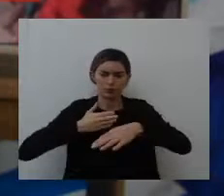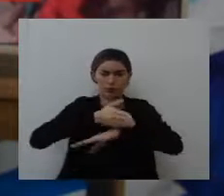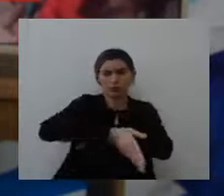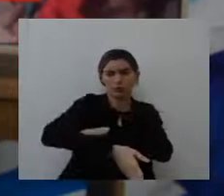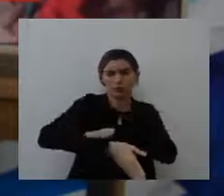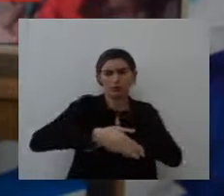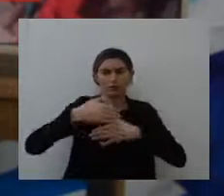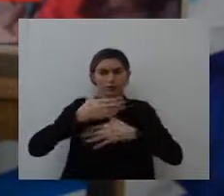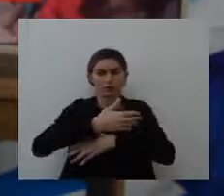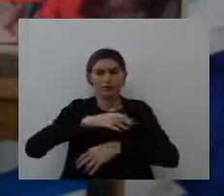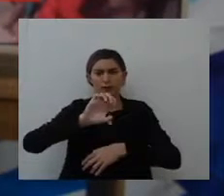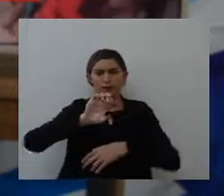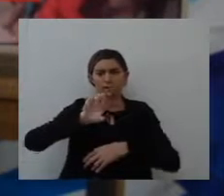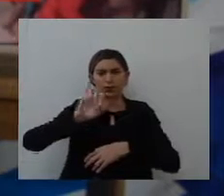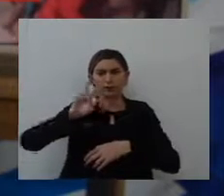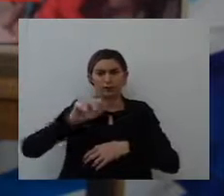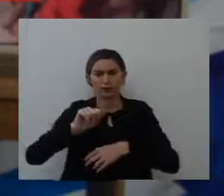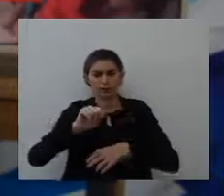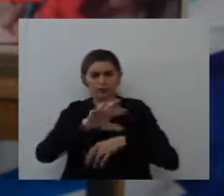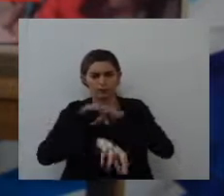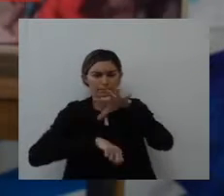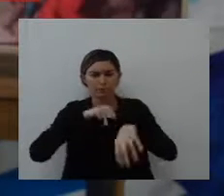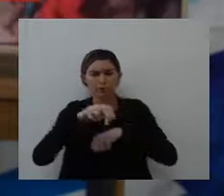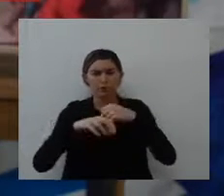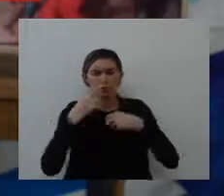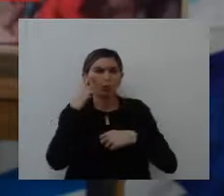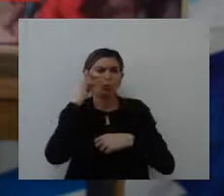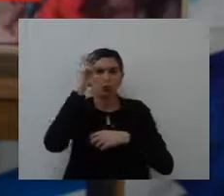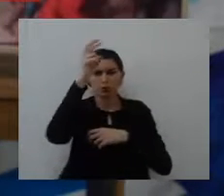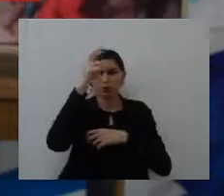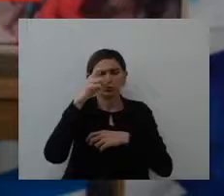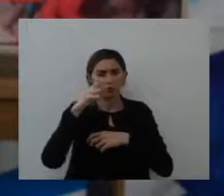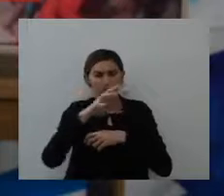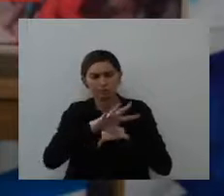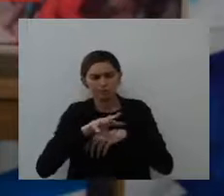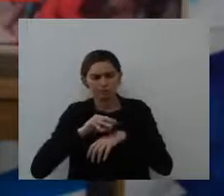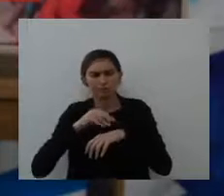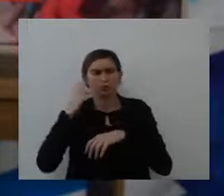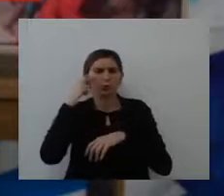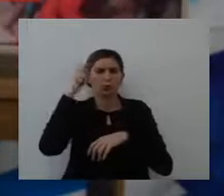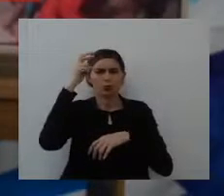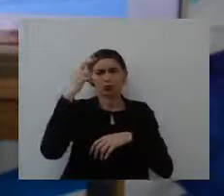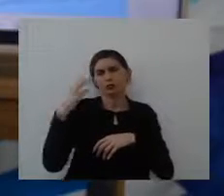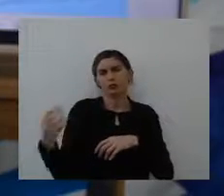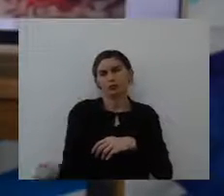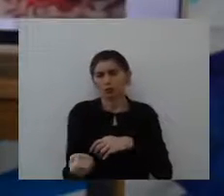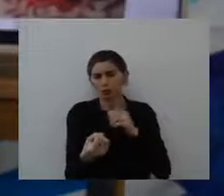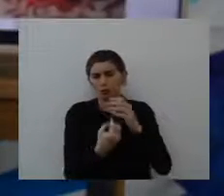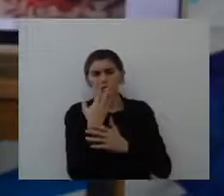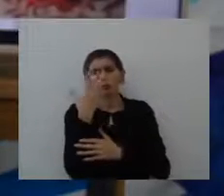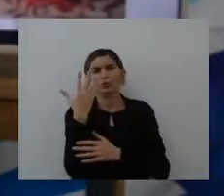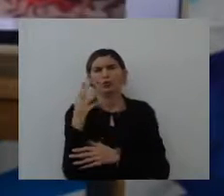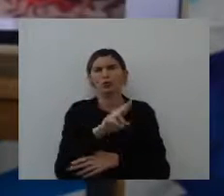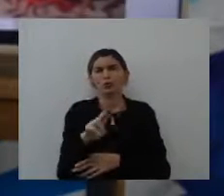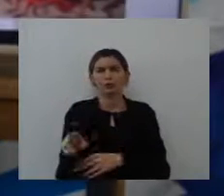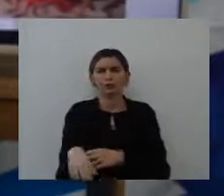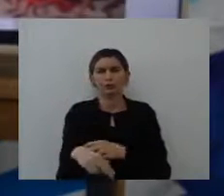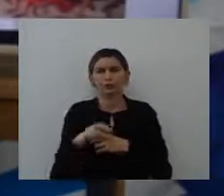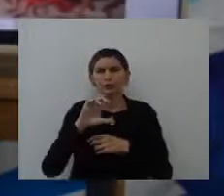Creta, assimilam parte da sua cultura, formando o que a gente chamaria mais tarde